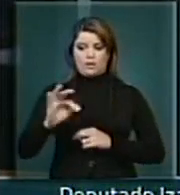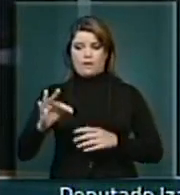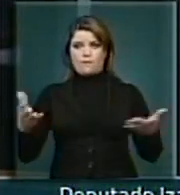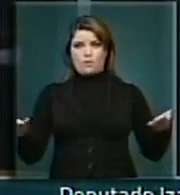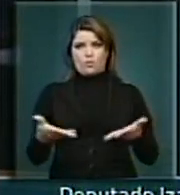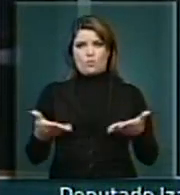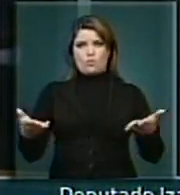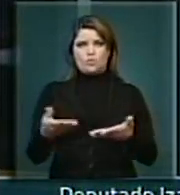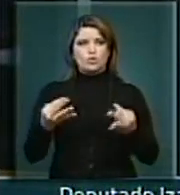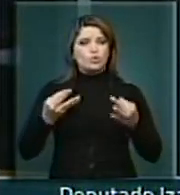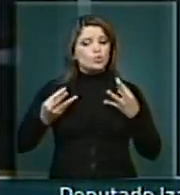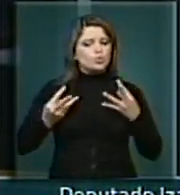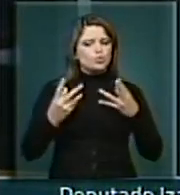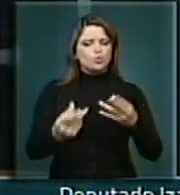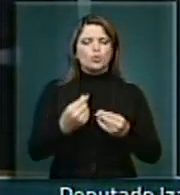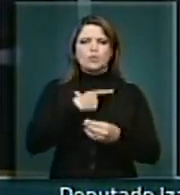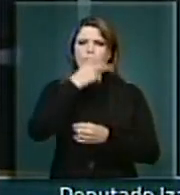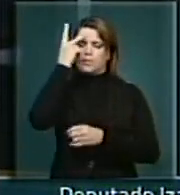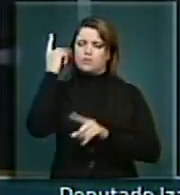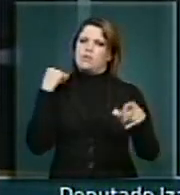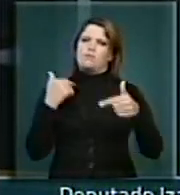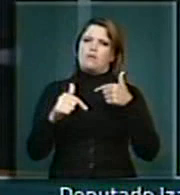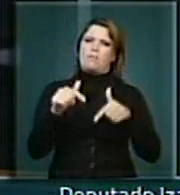hoje, todos os seus